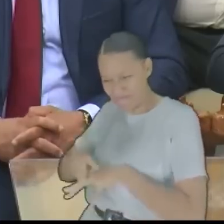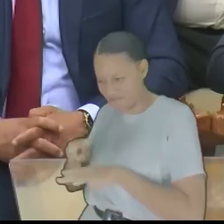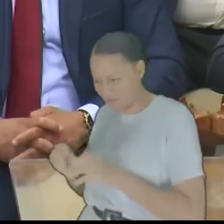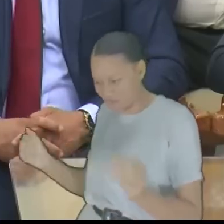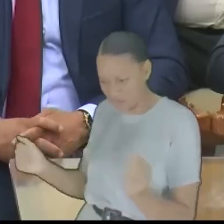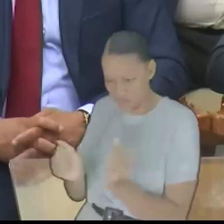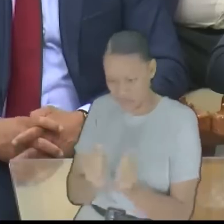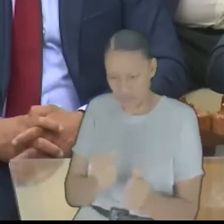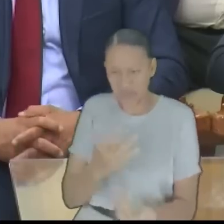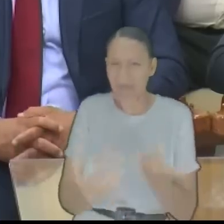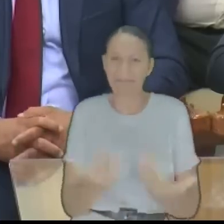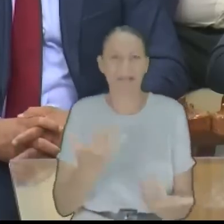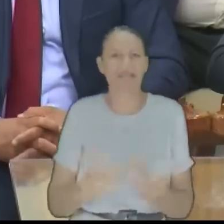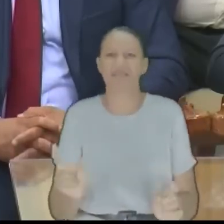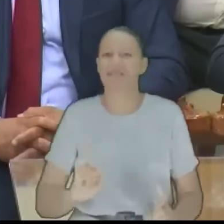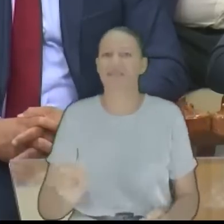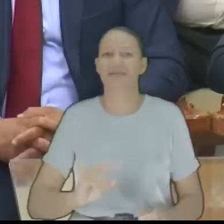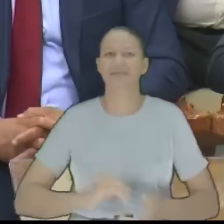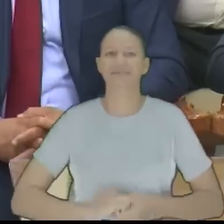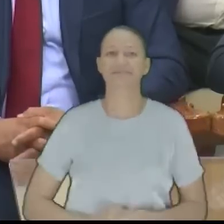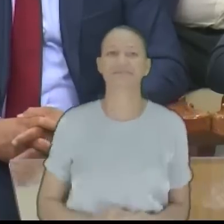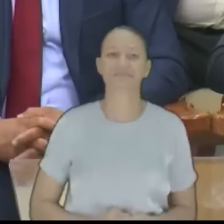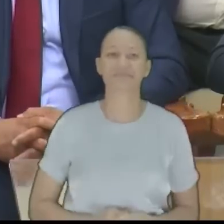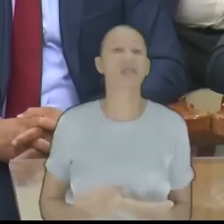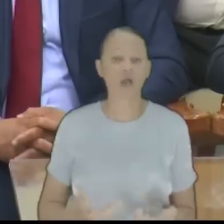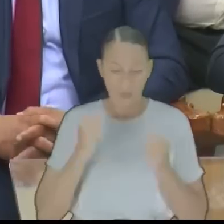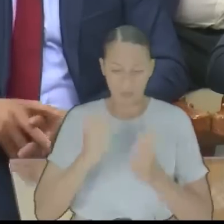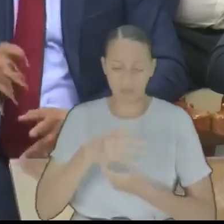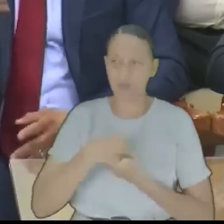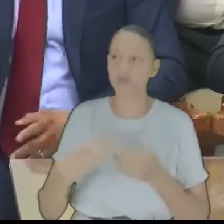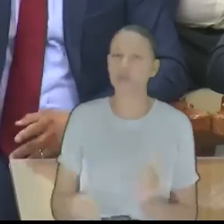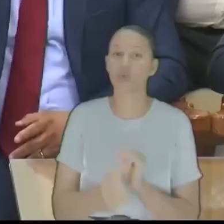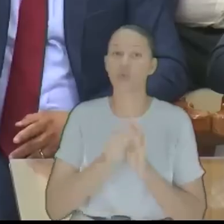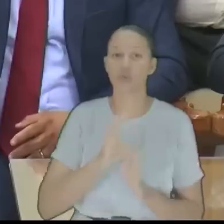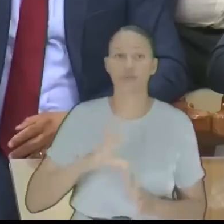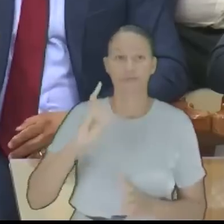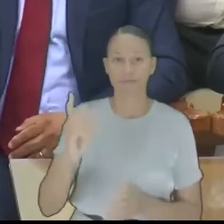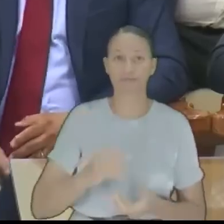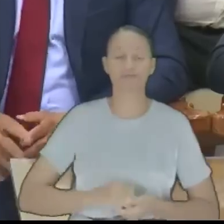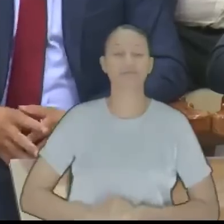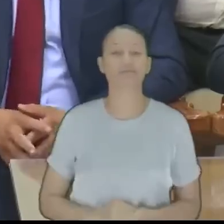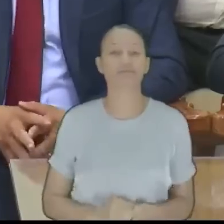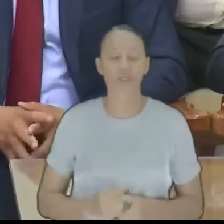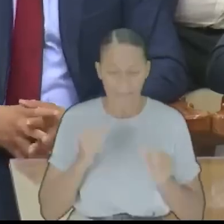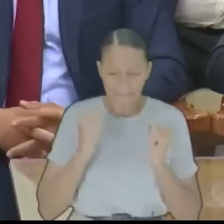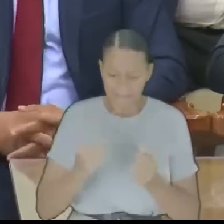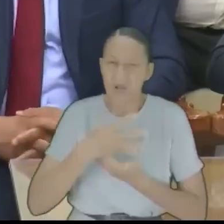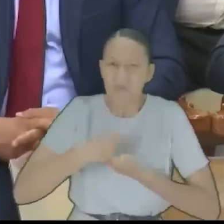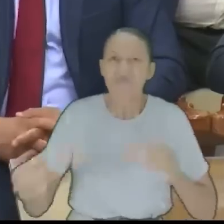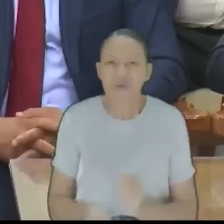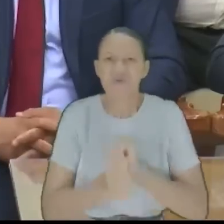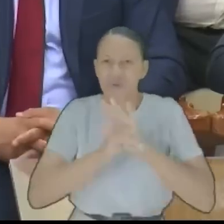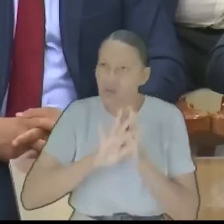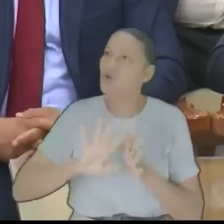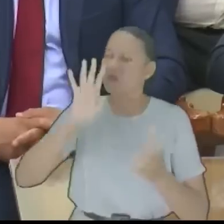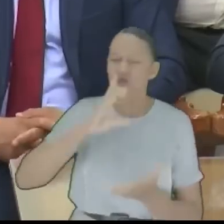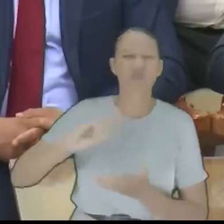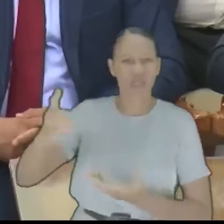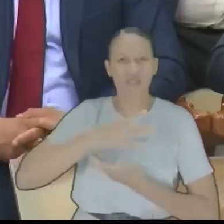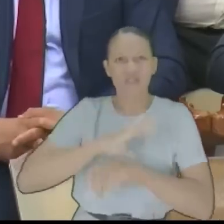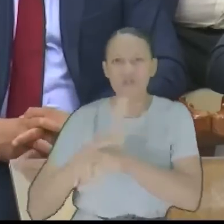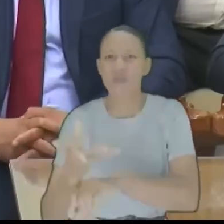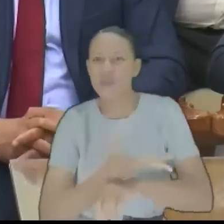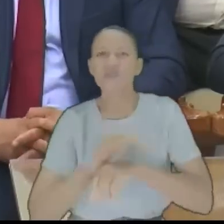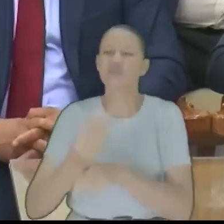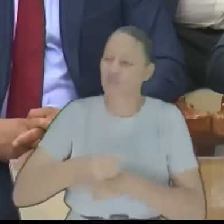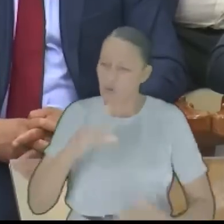do cadáver do esposo. Quem pode dar um glória para Deus, igreja? Quem pode dar um glória para Deus, igreja?